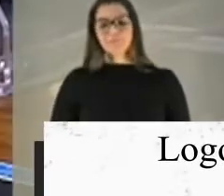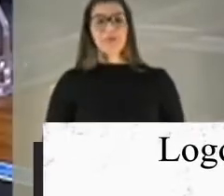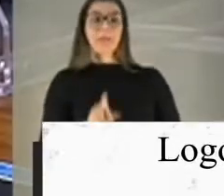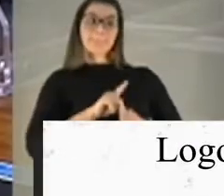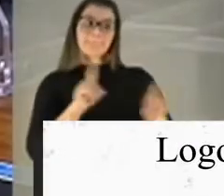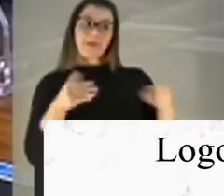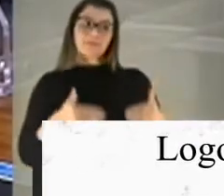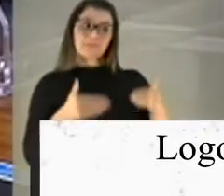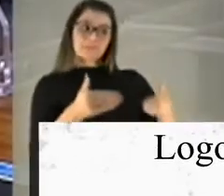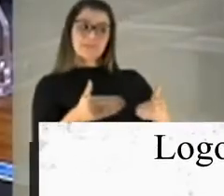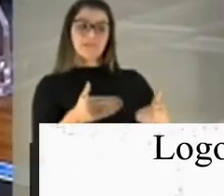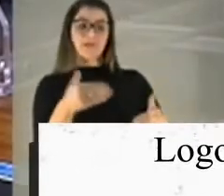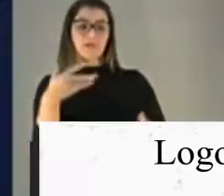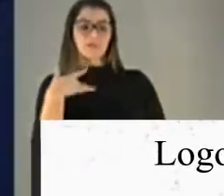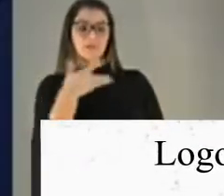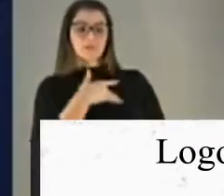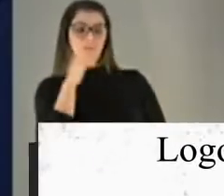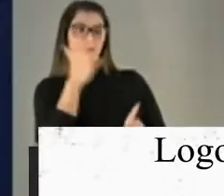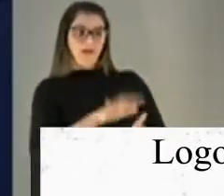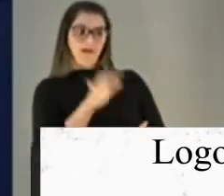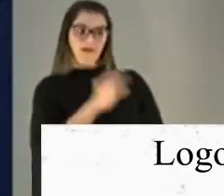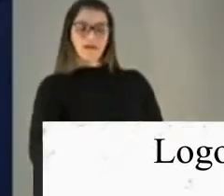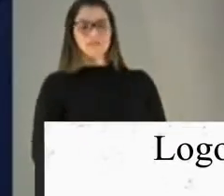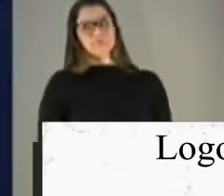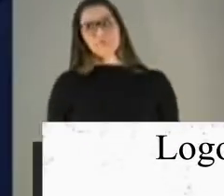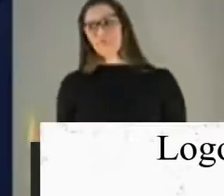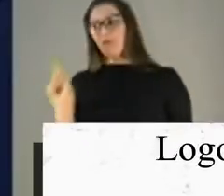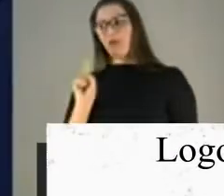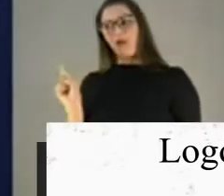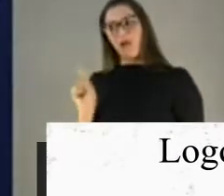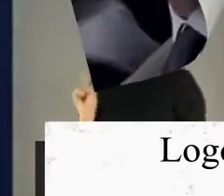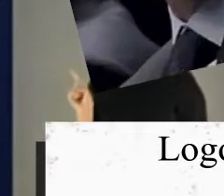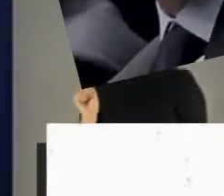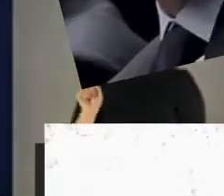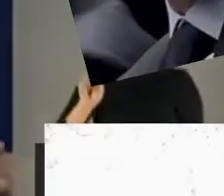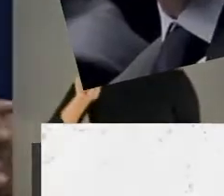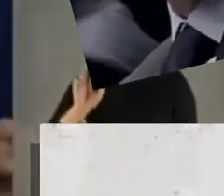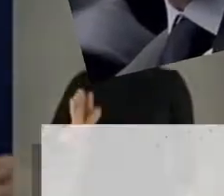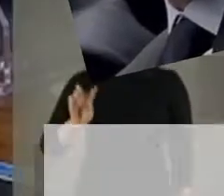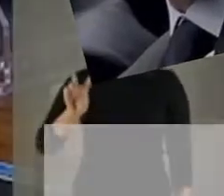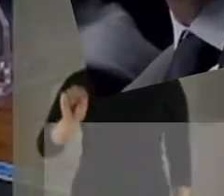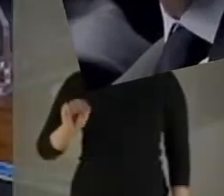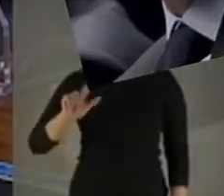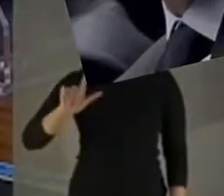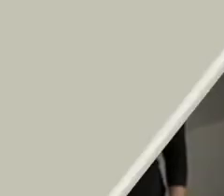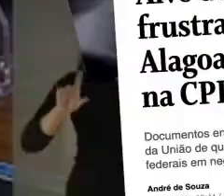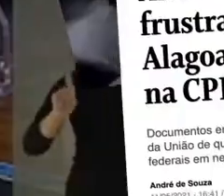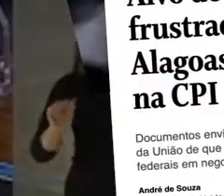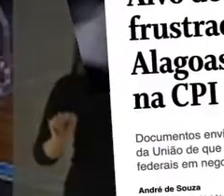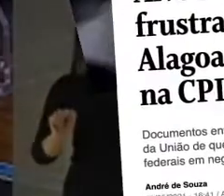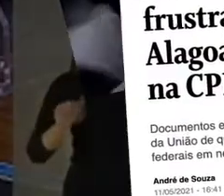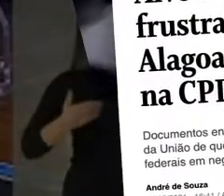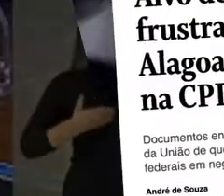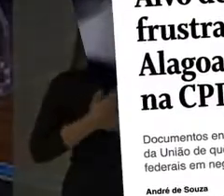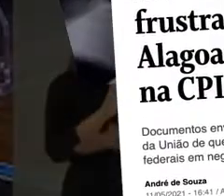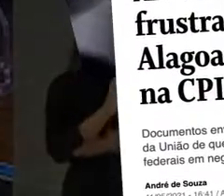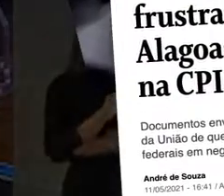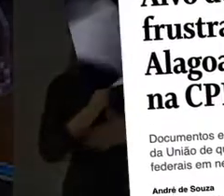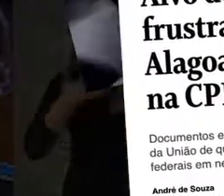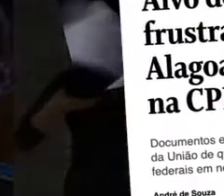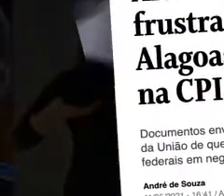interferência no sinal garanto que isso aconteça não senhor o revalida foi aprovada pelo congresso nacional aqui